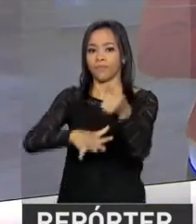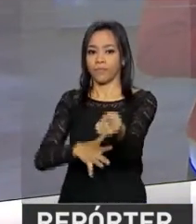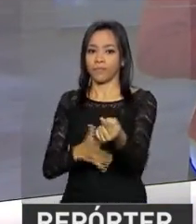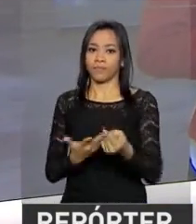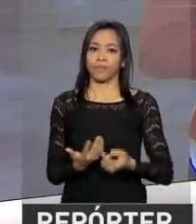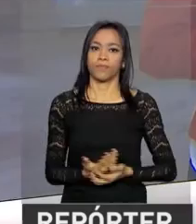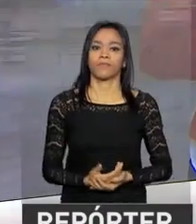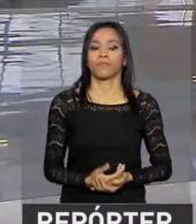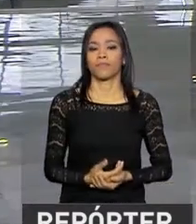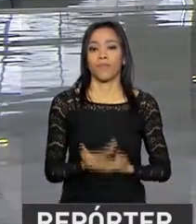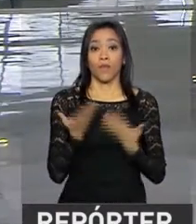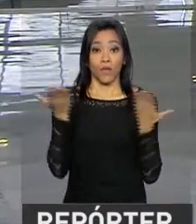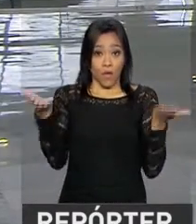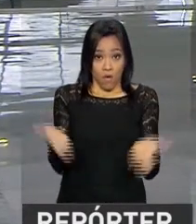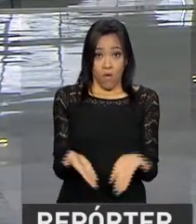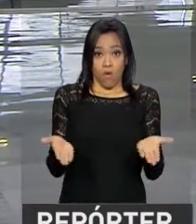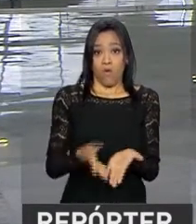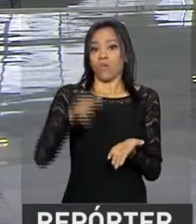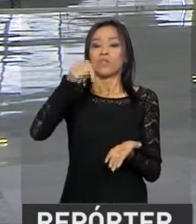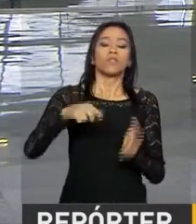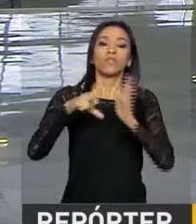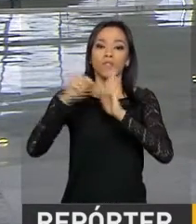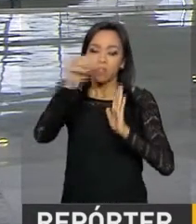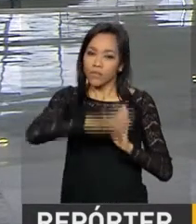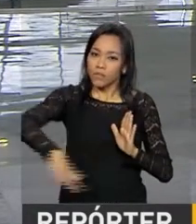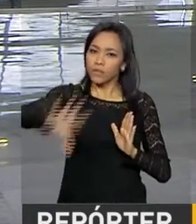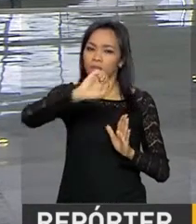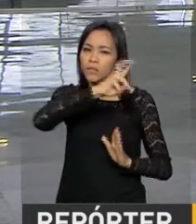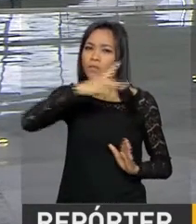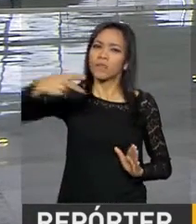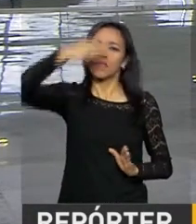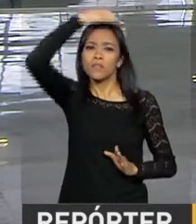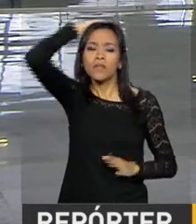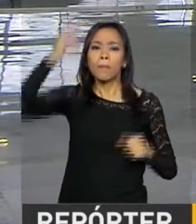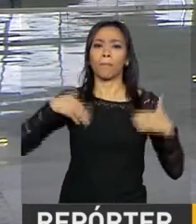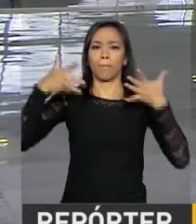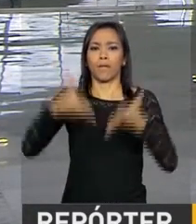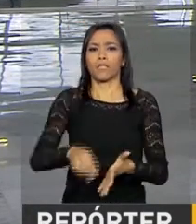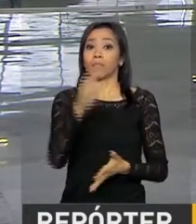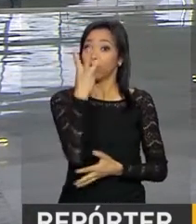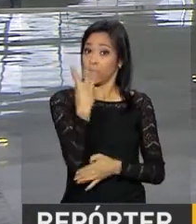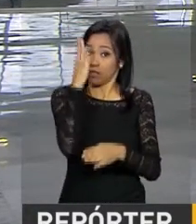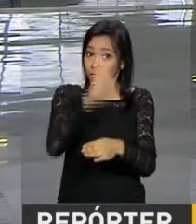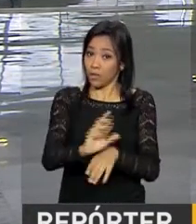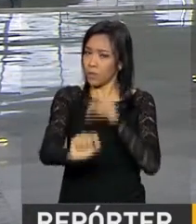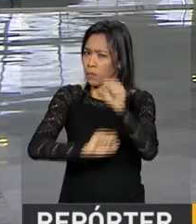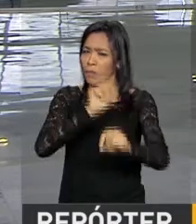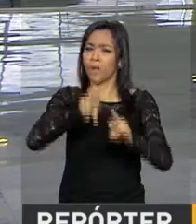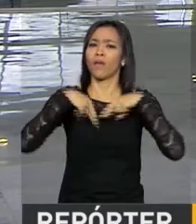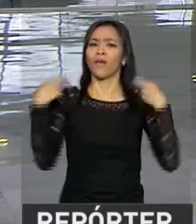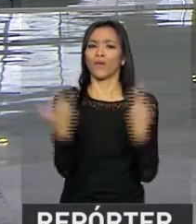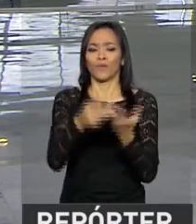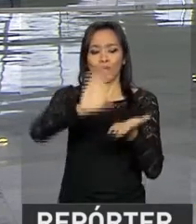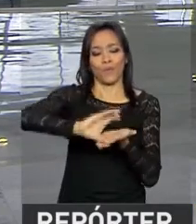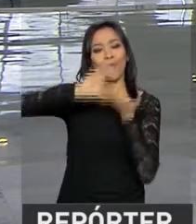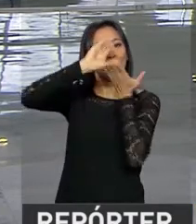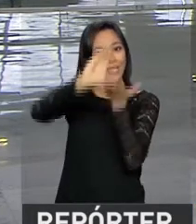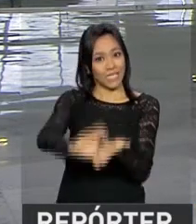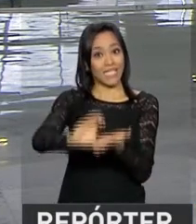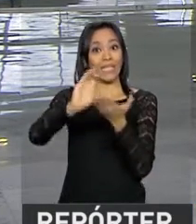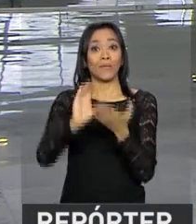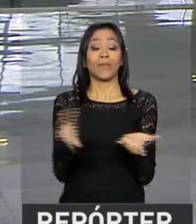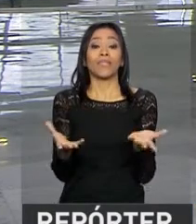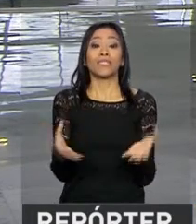josé luis hoje aqui no palácio do planalto o presidente michel temer participa às três da tarde da reunião do conselho da câmara de comércio